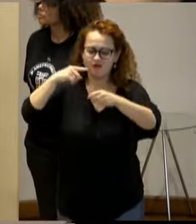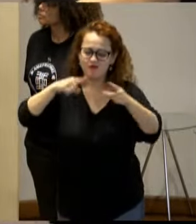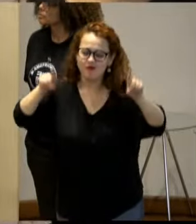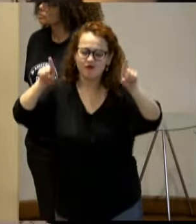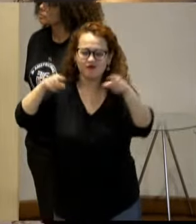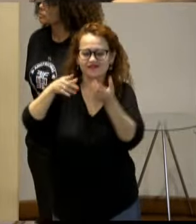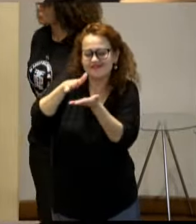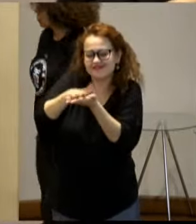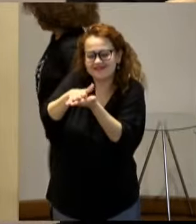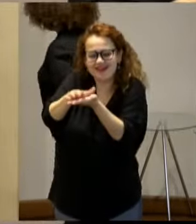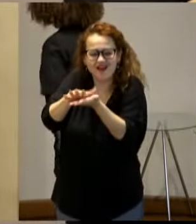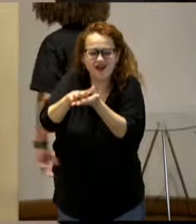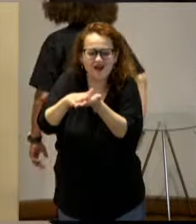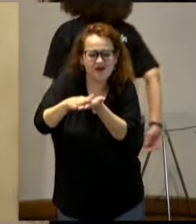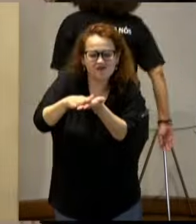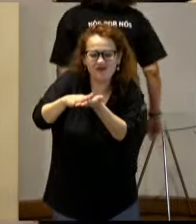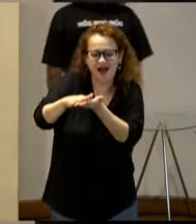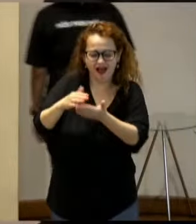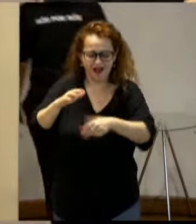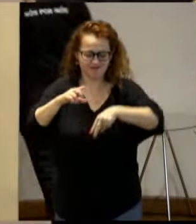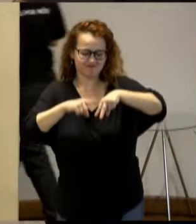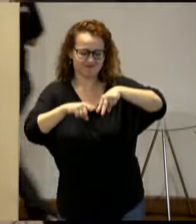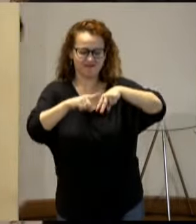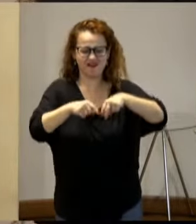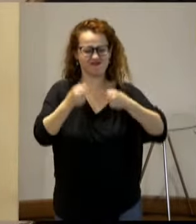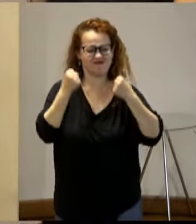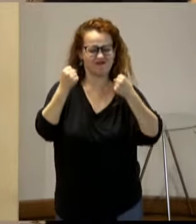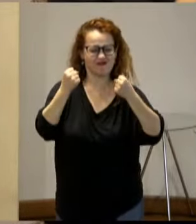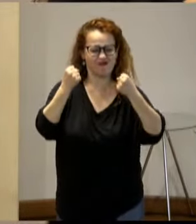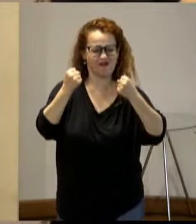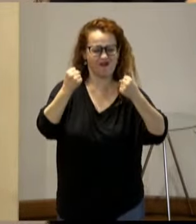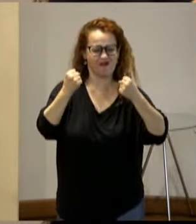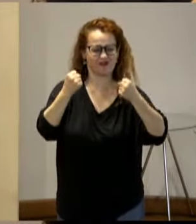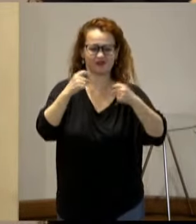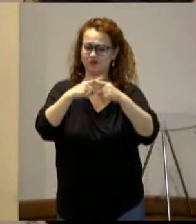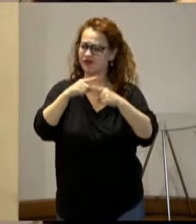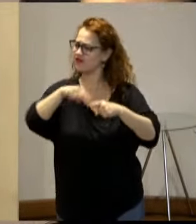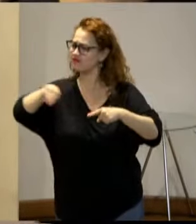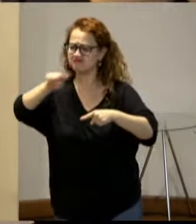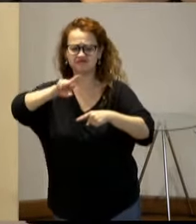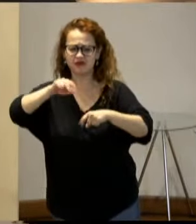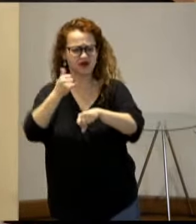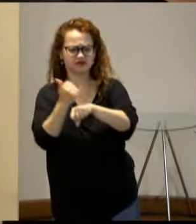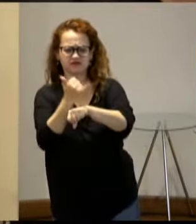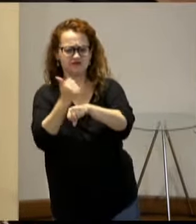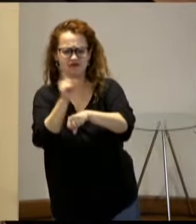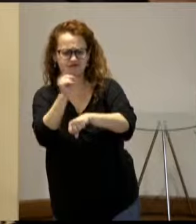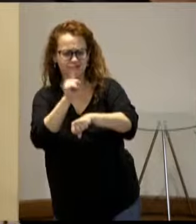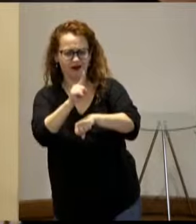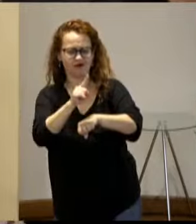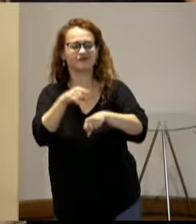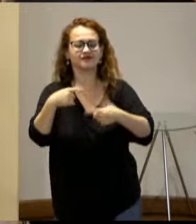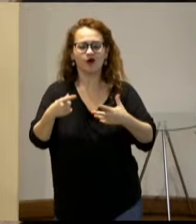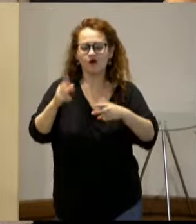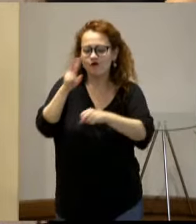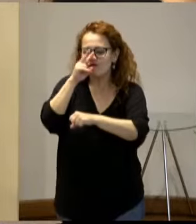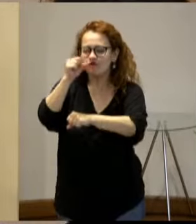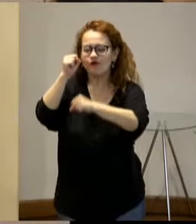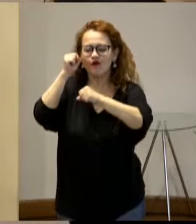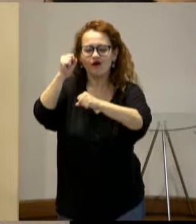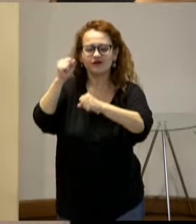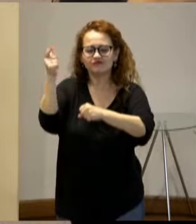e samba no pé para manter as pernas fortes, porque ninguém é de ferro. Força para nunca parar de mexer a